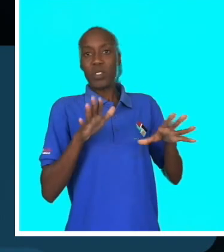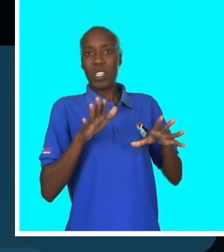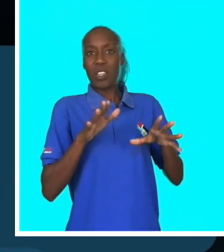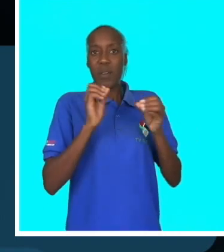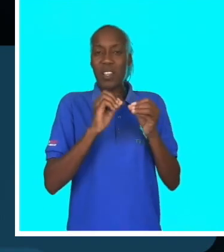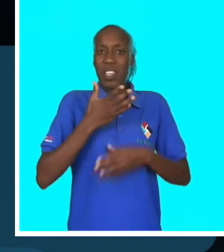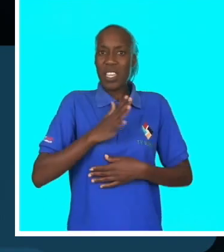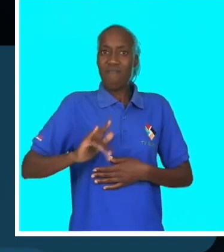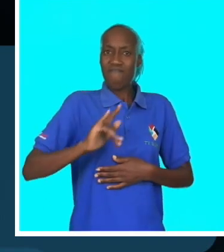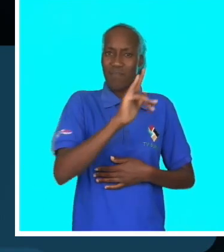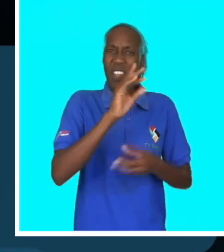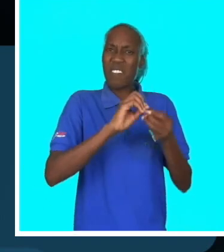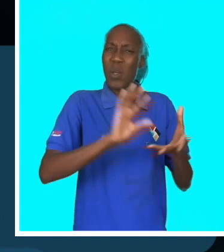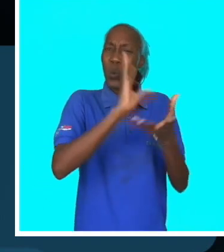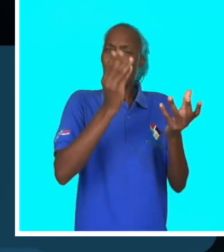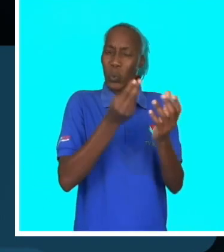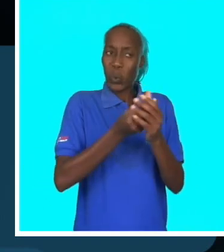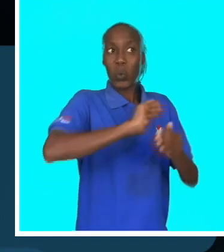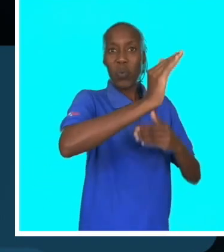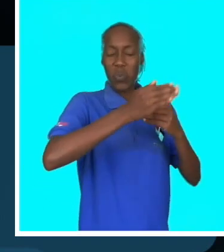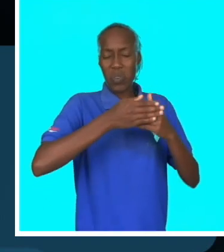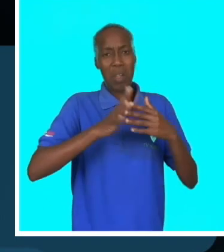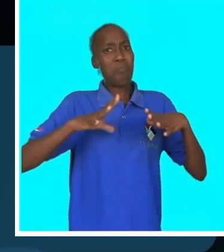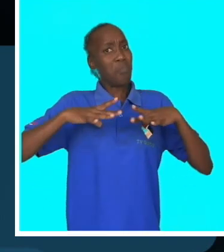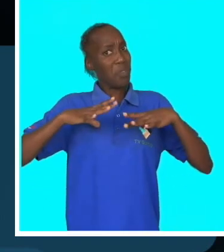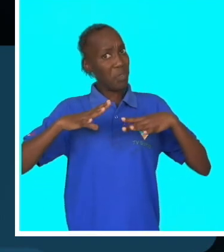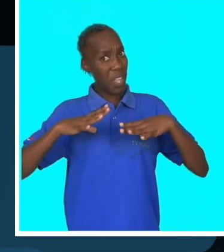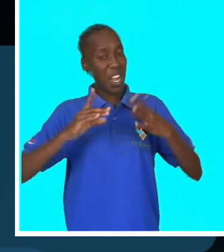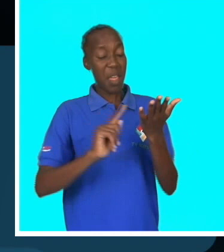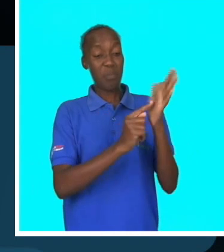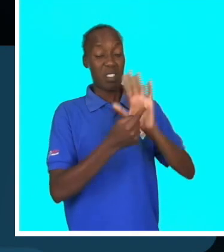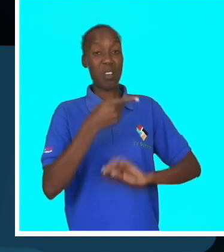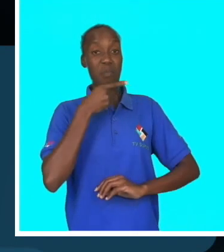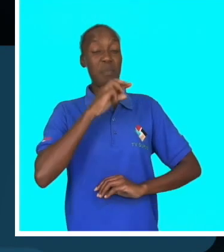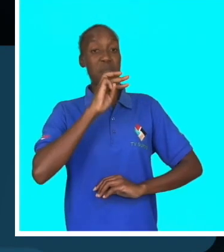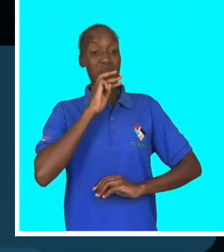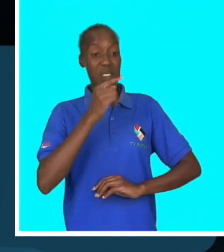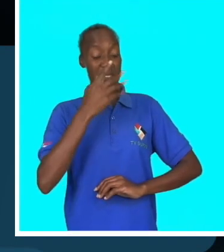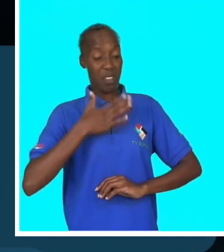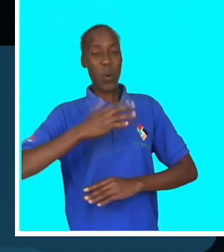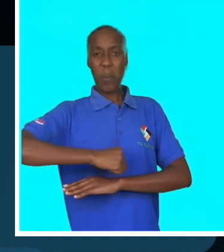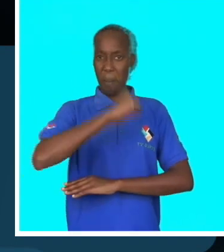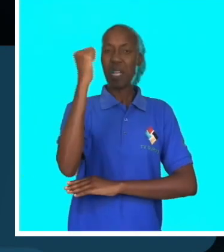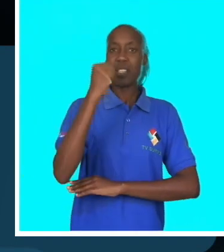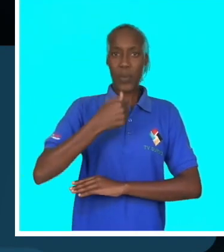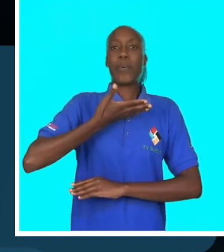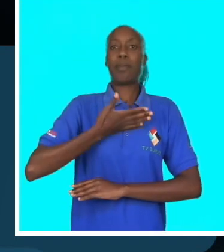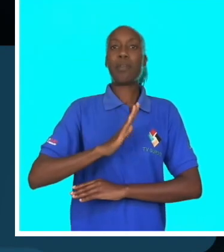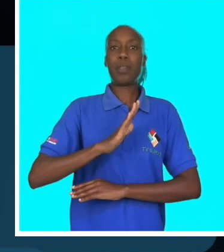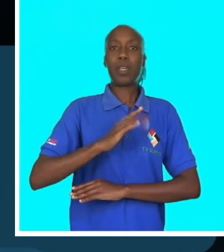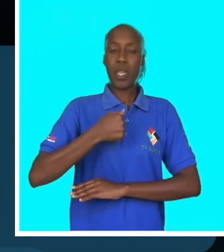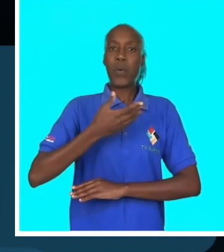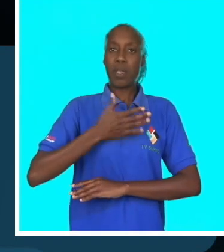para lá, fazer tudo como deve ser e voltar de férias sem problemas nenhums e dizer, olha, passei.